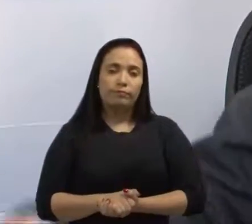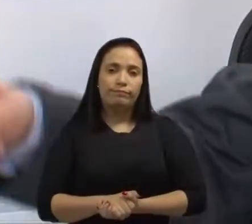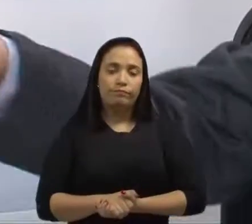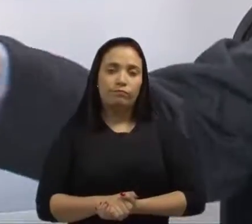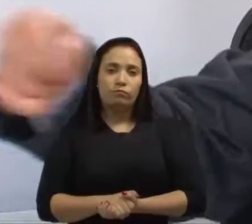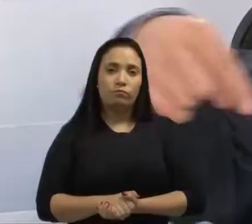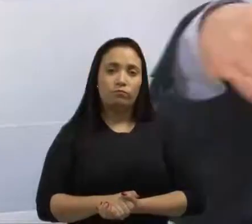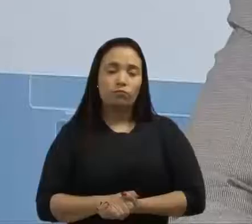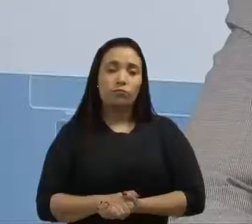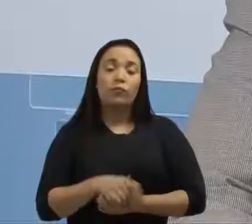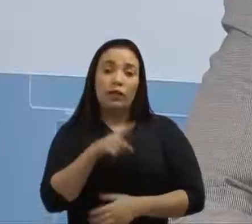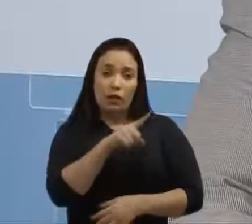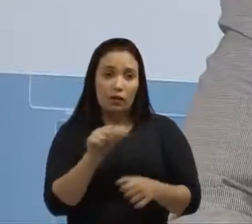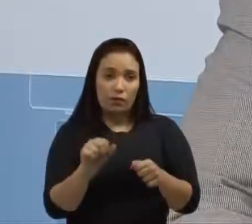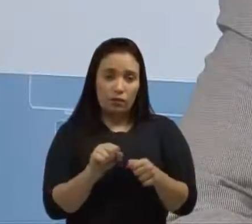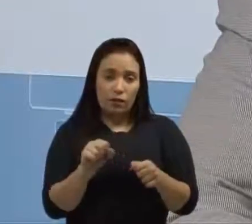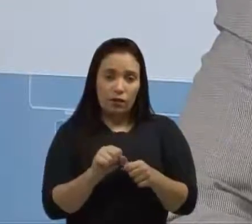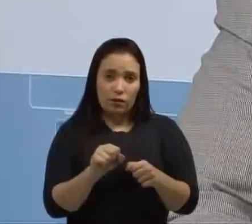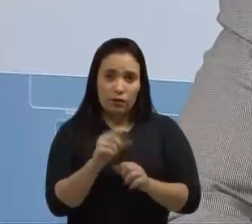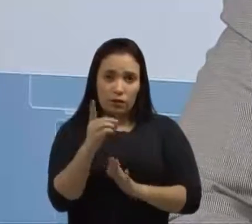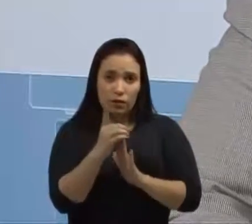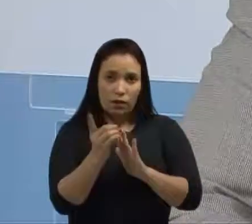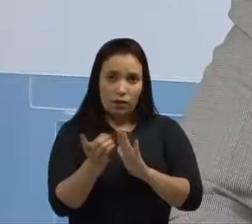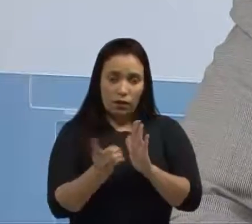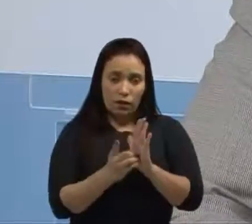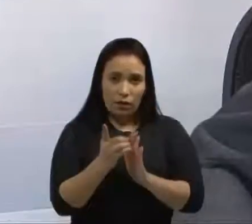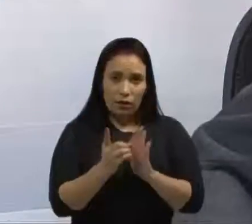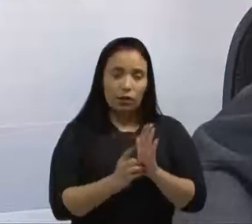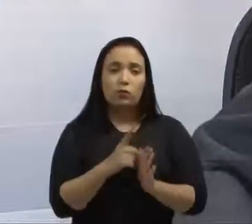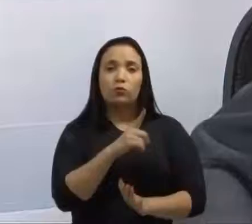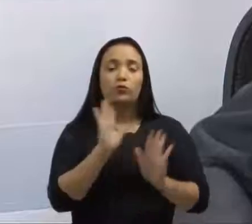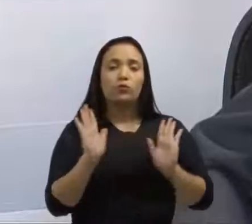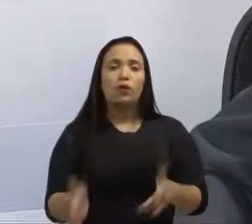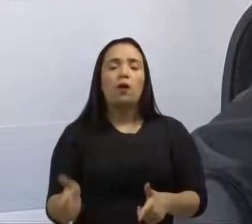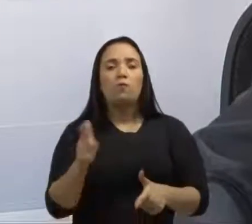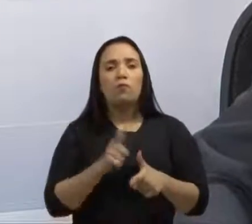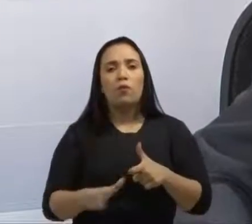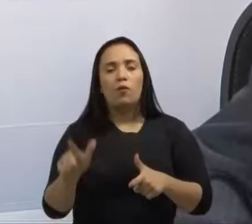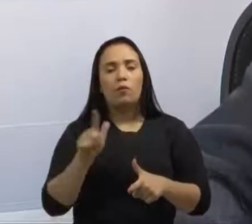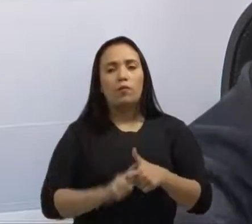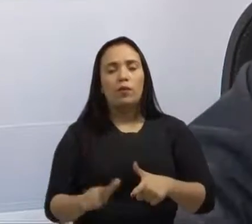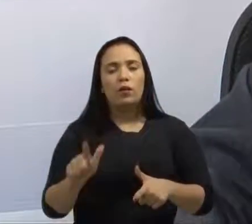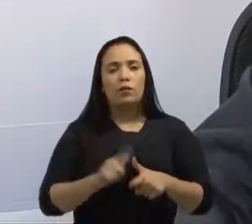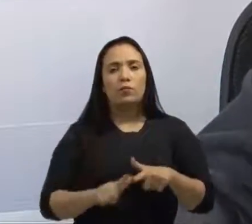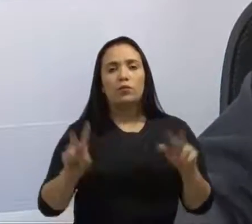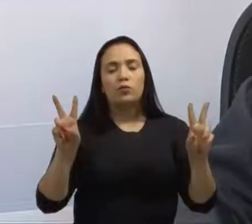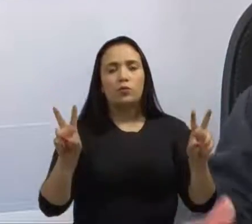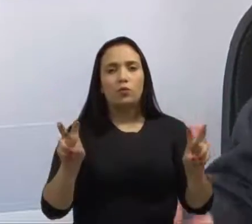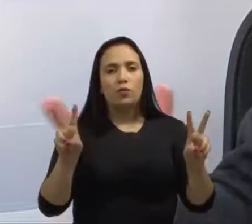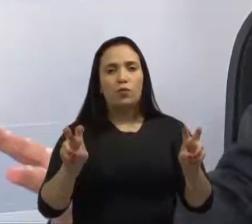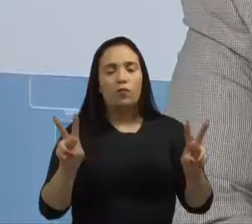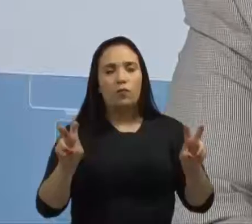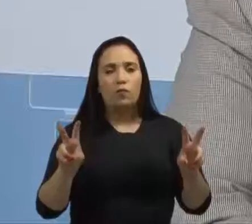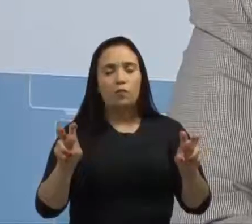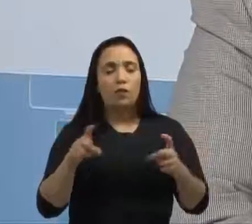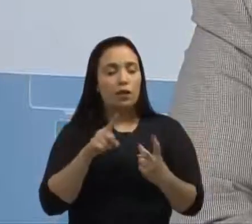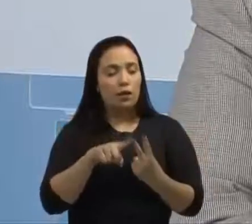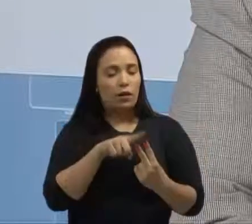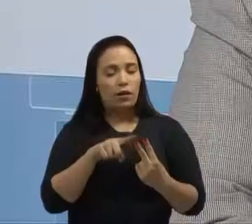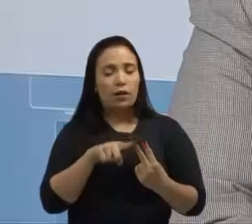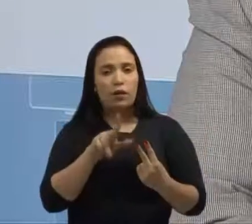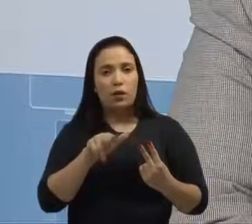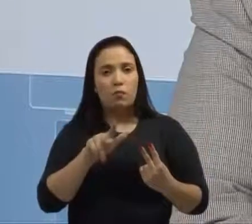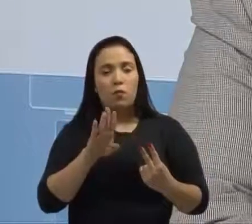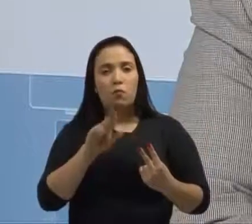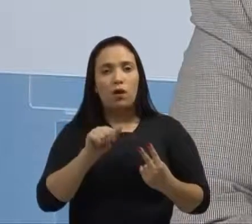Quer dizer, e quando ele fez esse processo, ele já estava no olho do furacão da crise dos irmãos Batistas. Mas então, agora me responda, você acha... É um